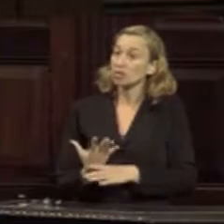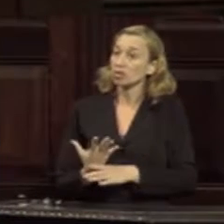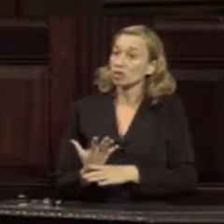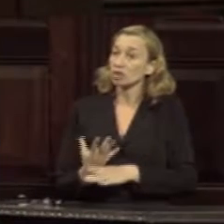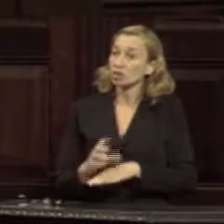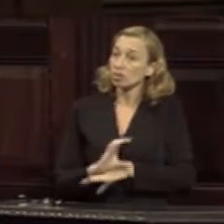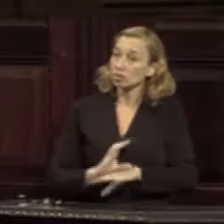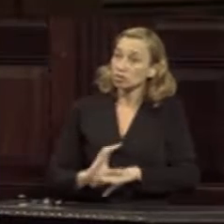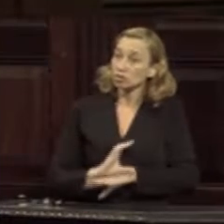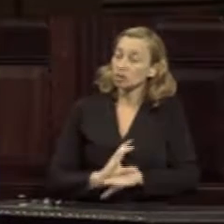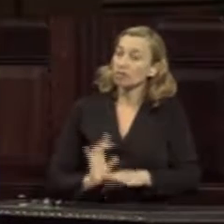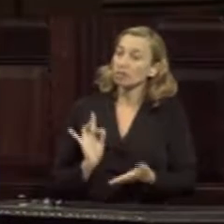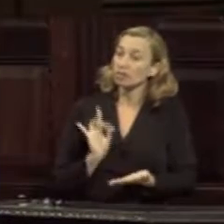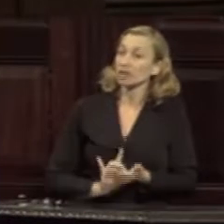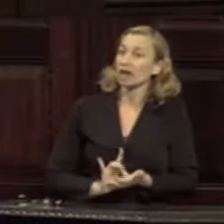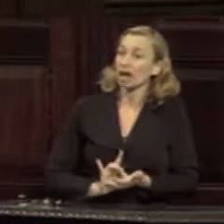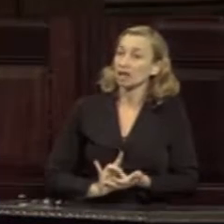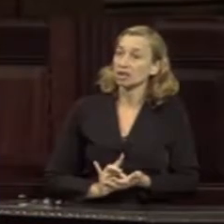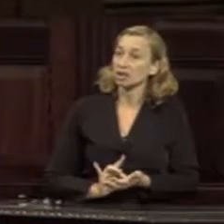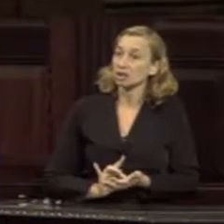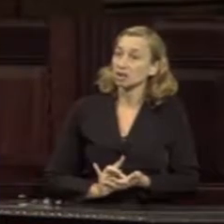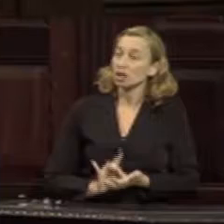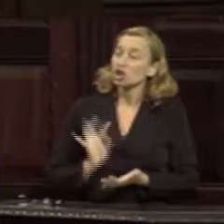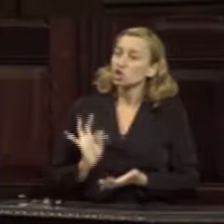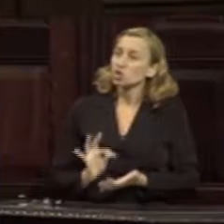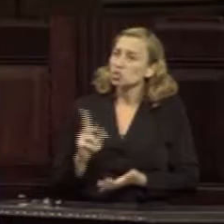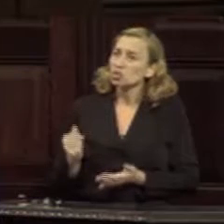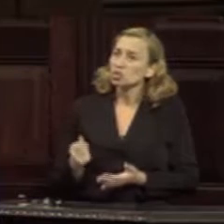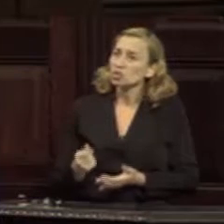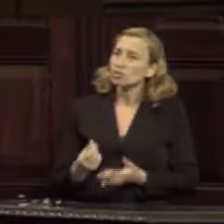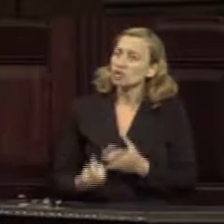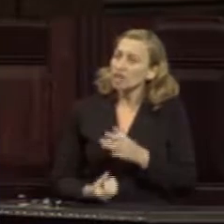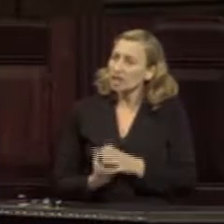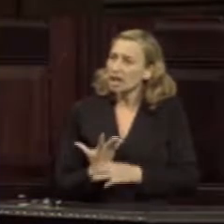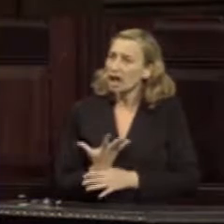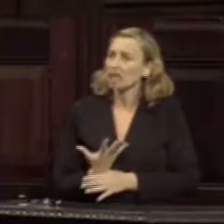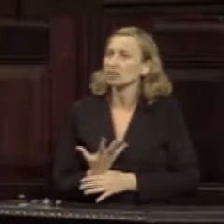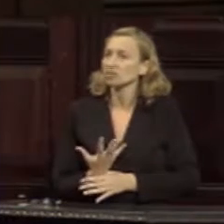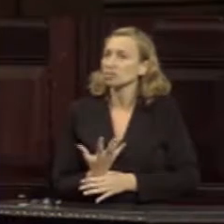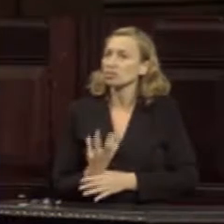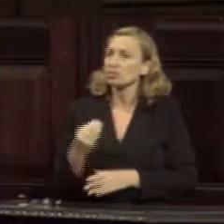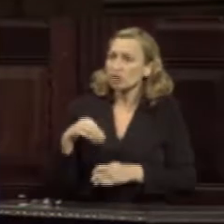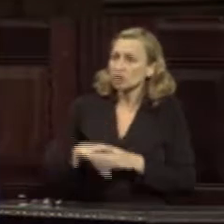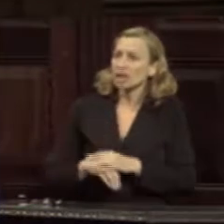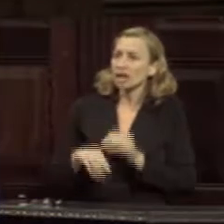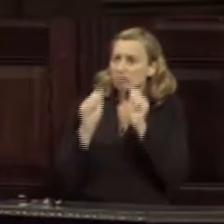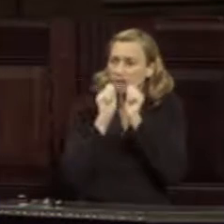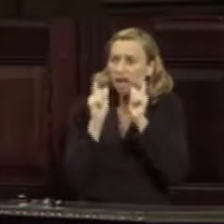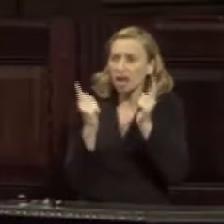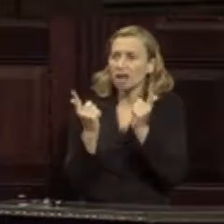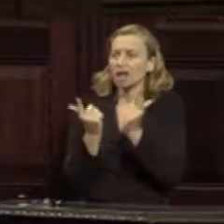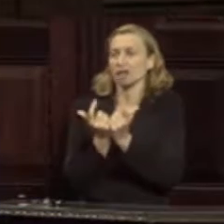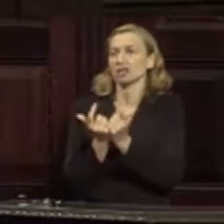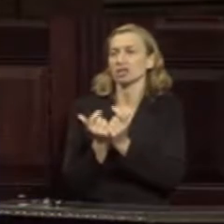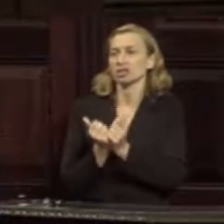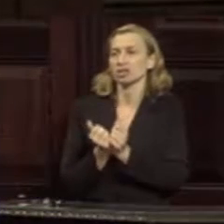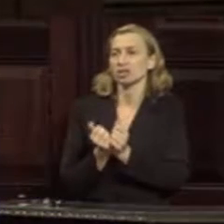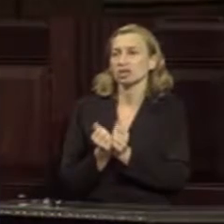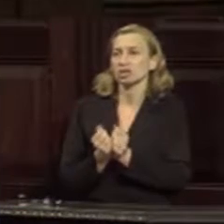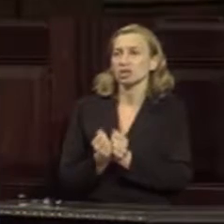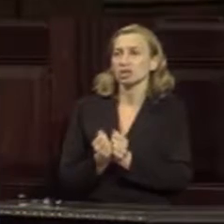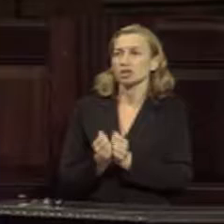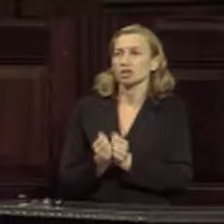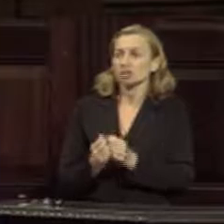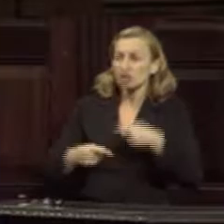que passa a ser aquilo que foi produzido, que é votado neste parlamento, fruto do